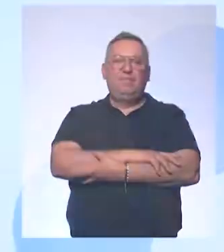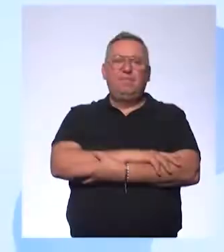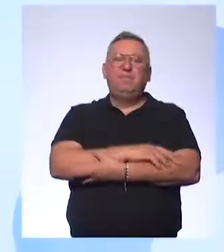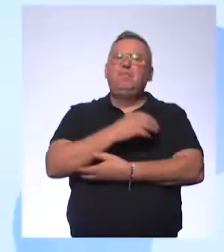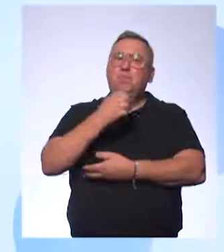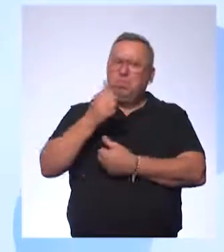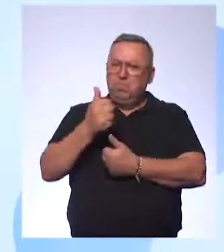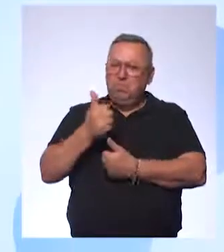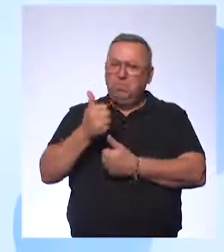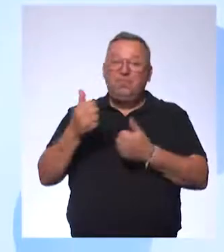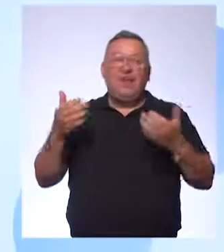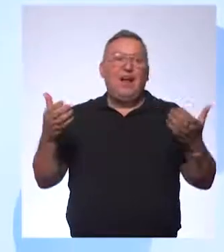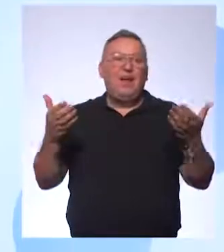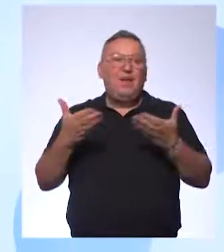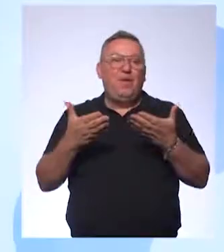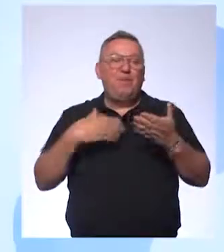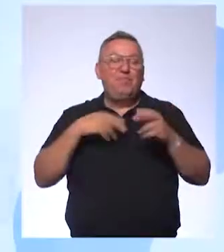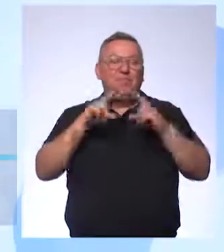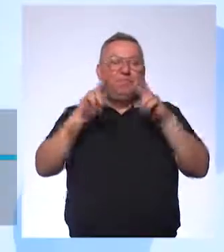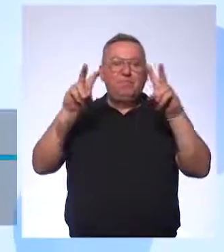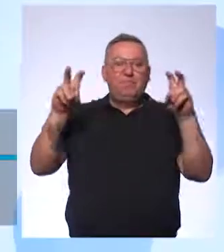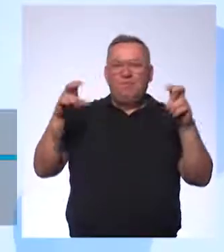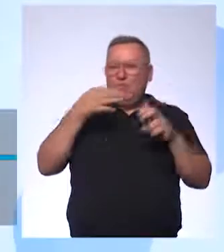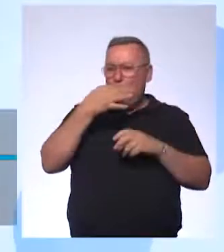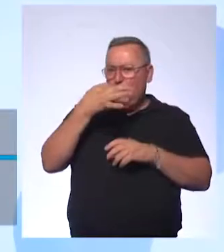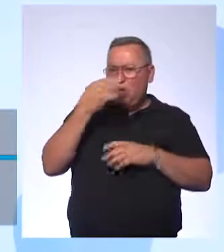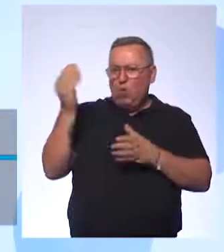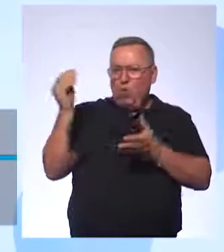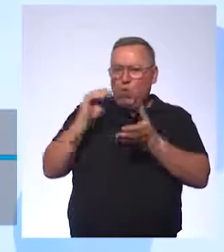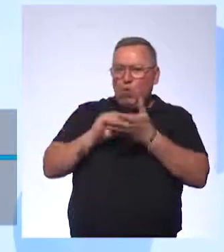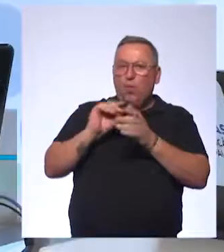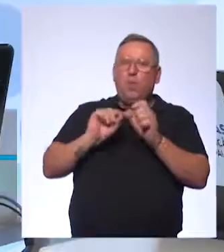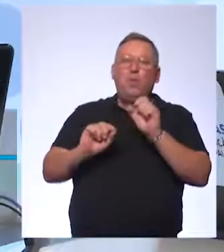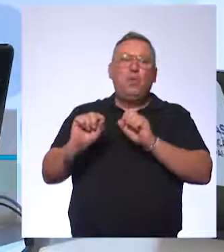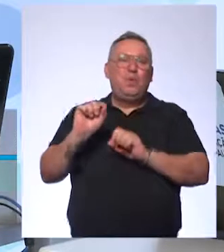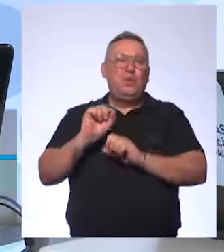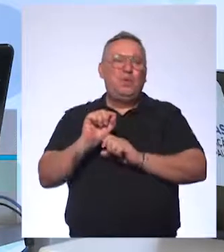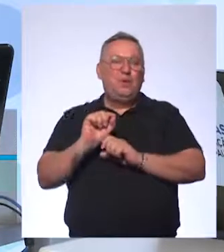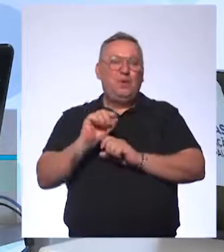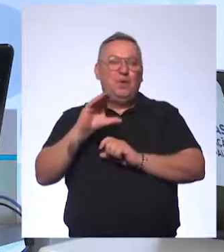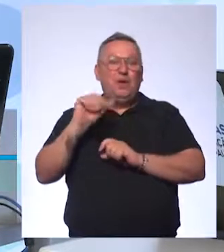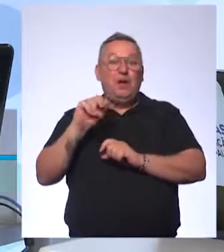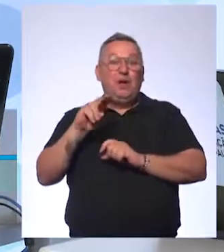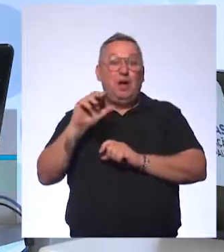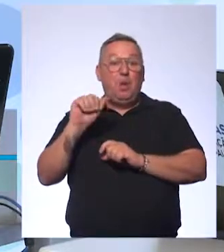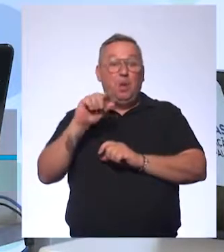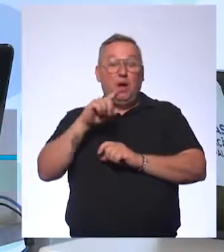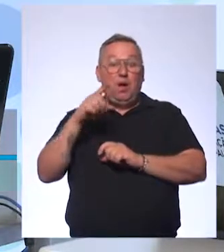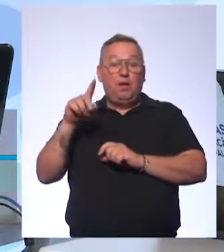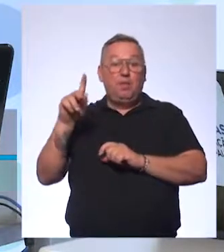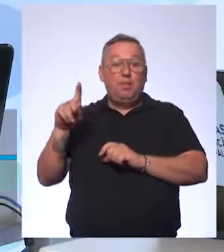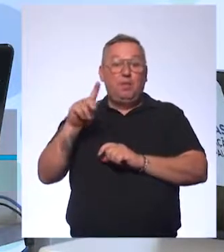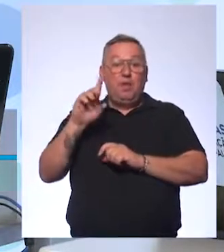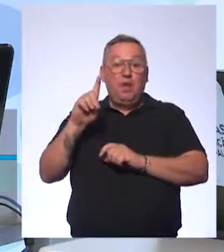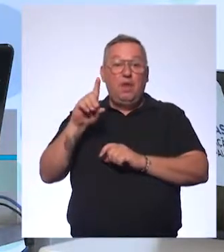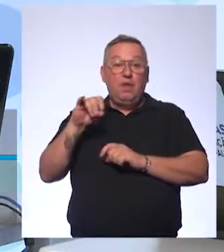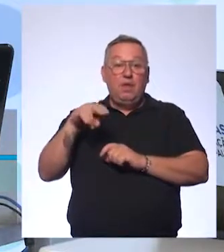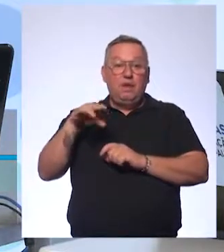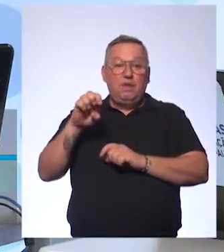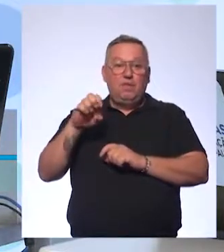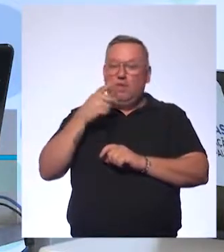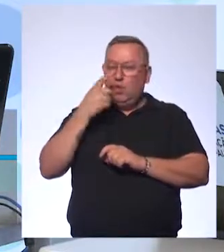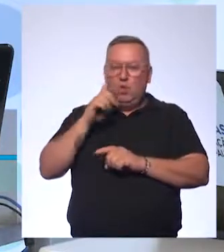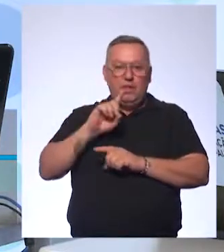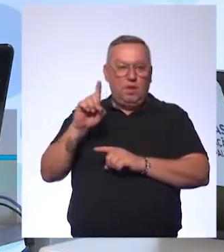Muito bem. E agora, essa frase descreve uma opinião. O que eles colocaram, Elaine? Vamos lá. O Cauã, da professora Daiane, disse que não.